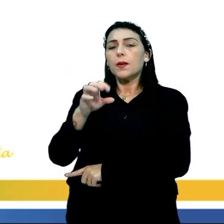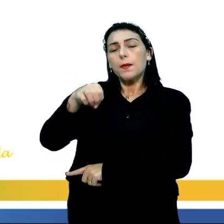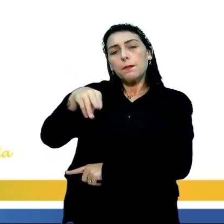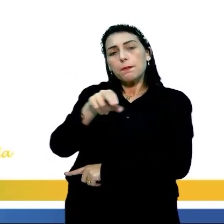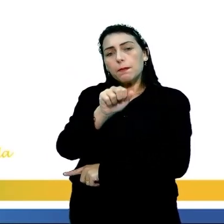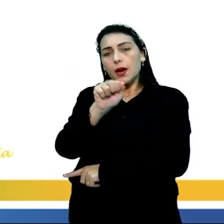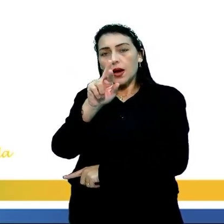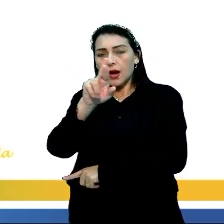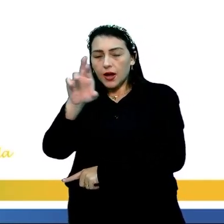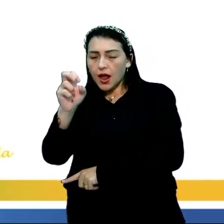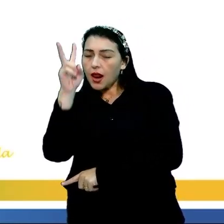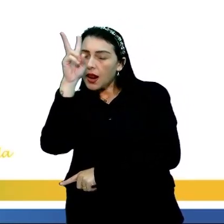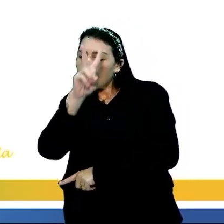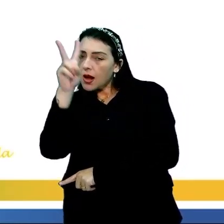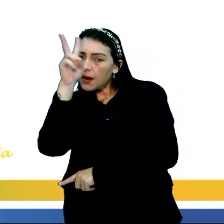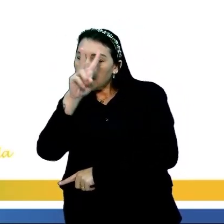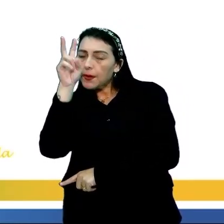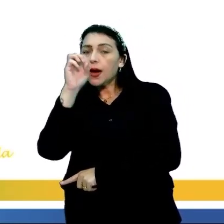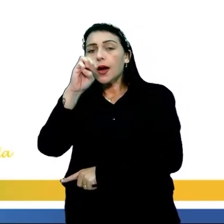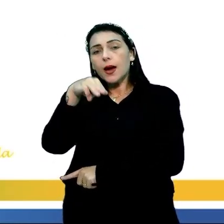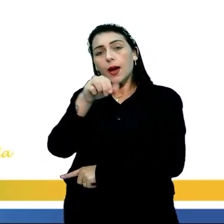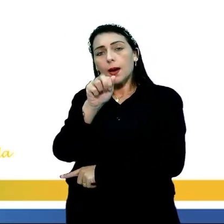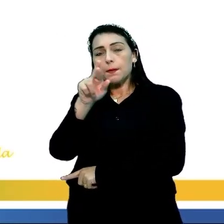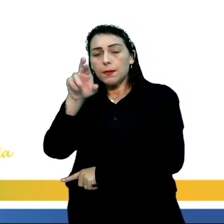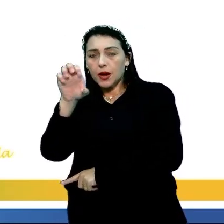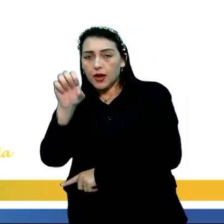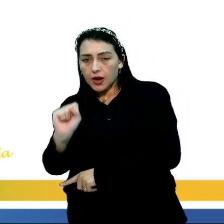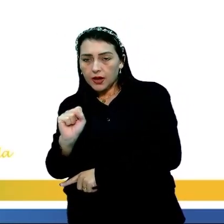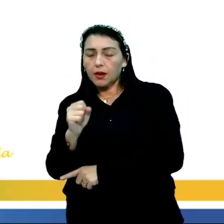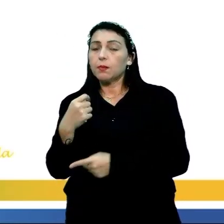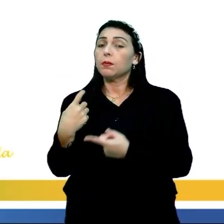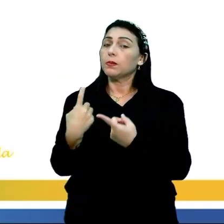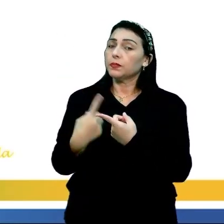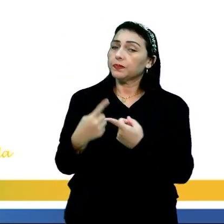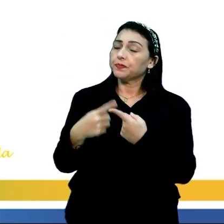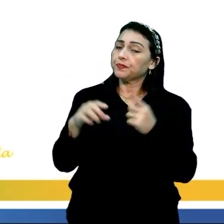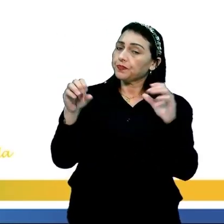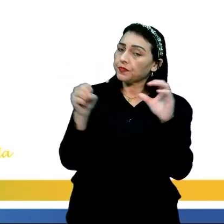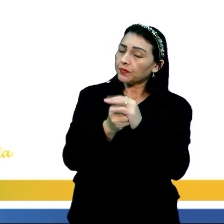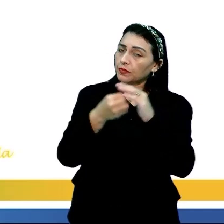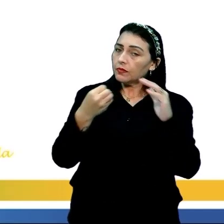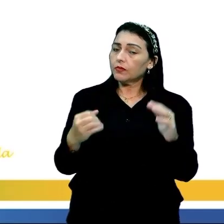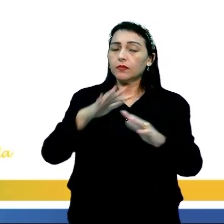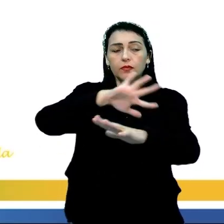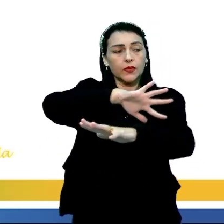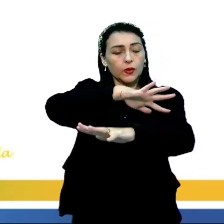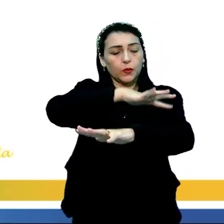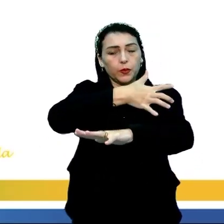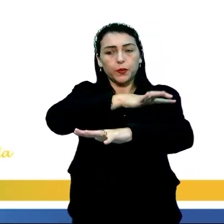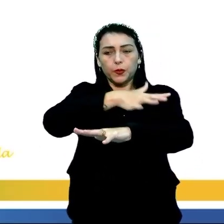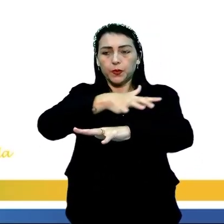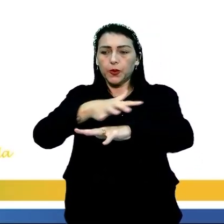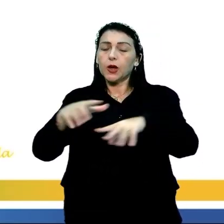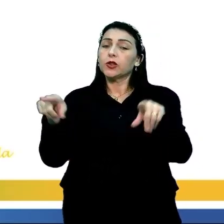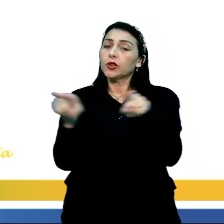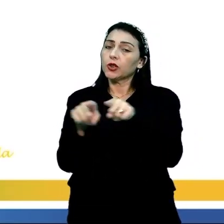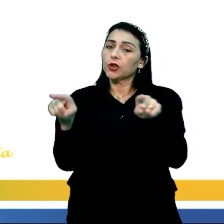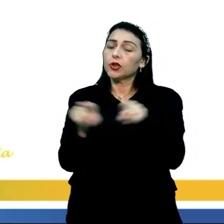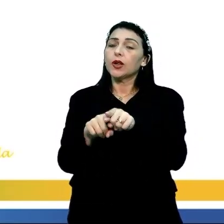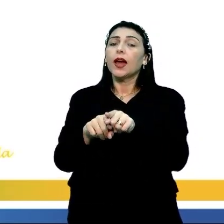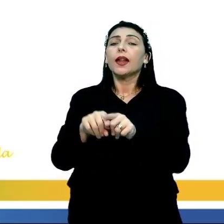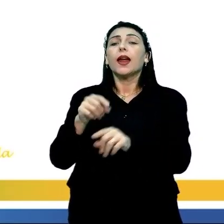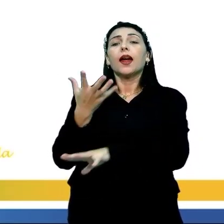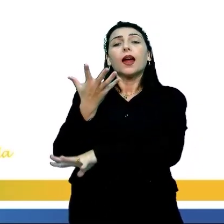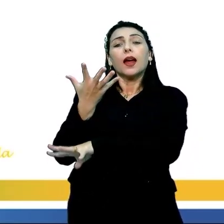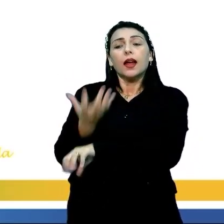tá? Quando vocês lembrarem domínio das marés de morro, é justamente por essa característica do relevo. Já o domínio da